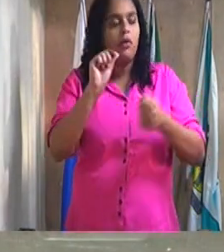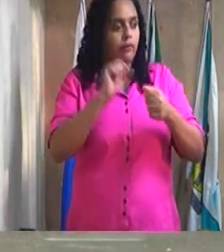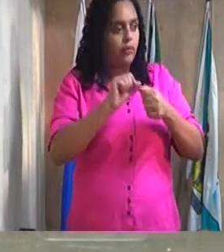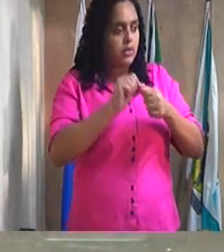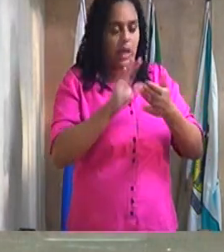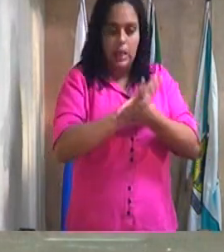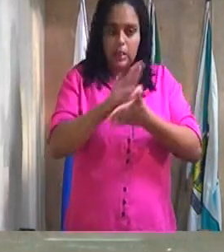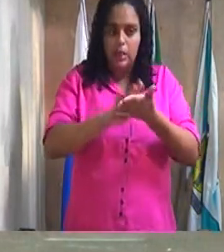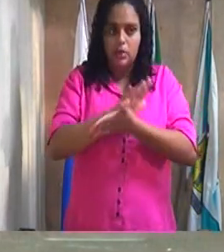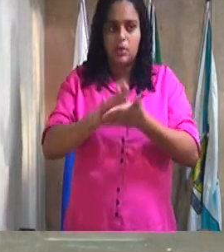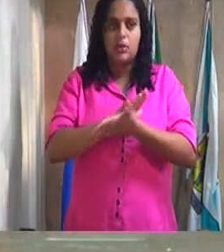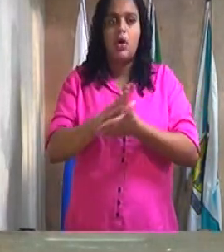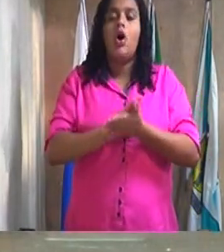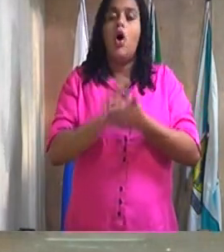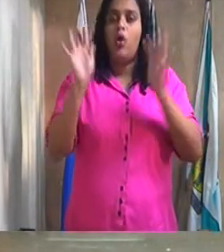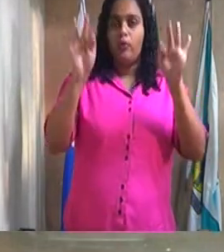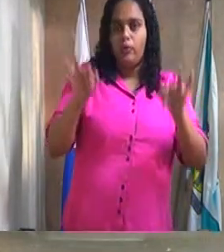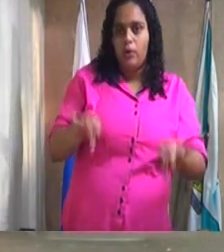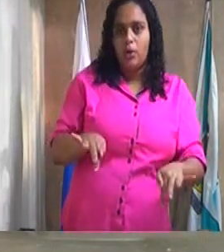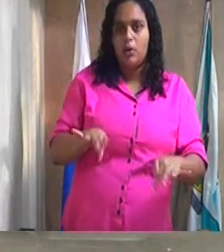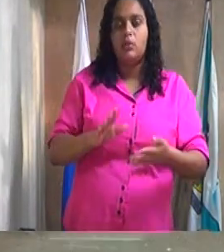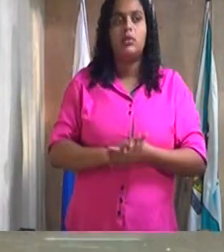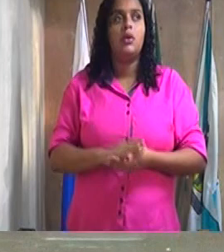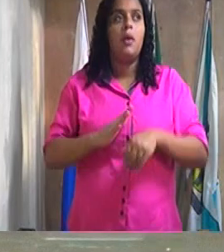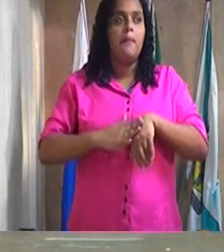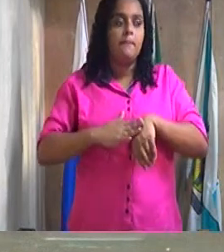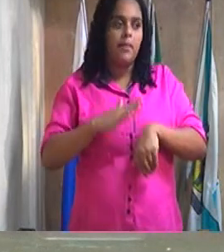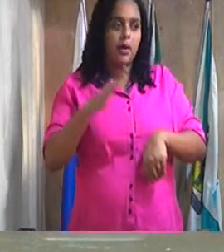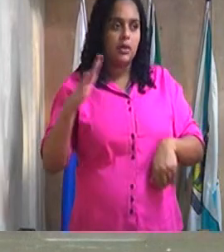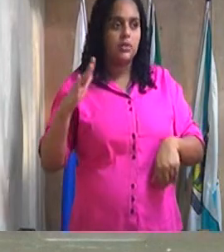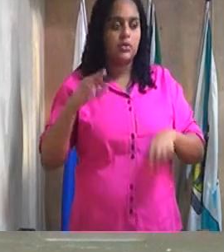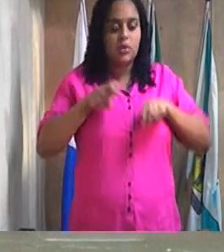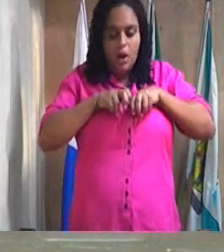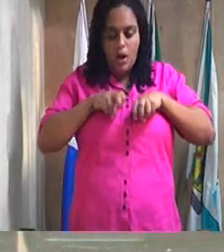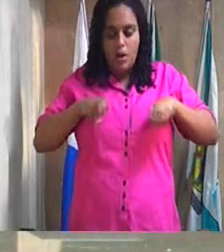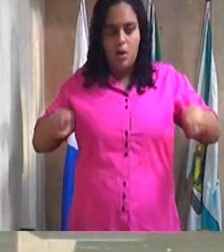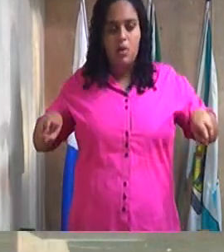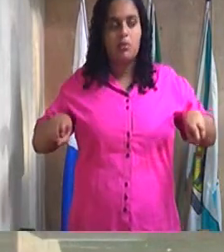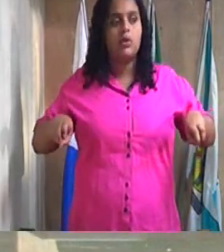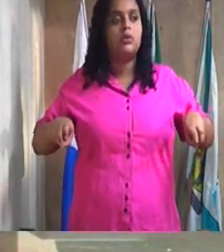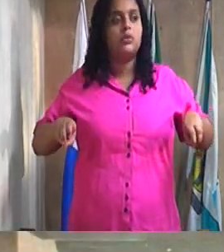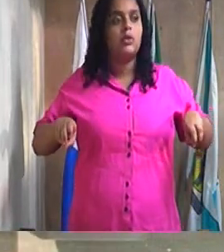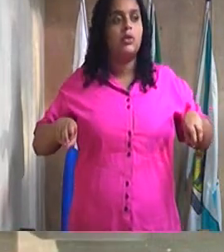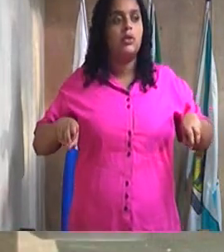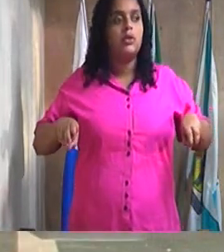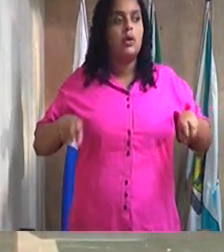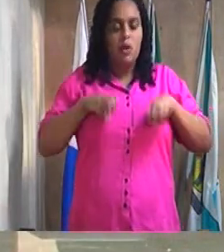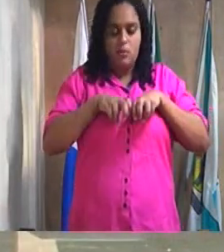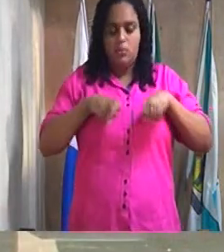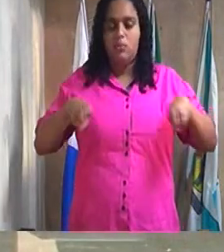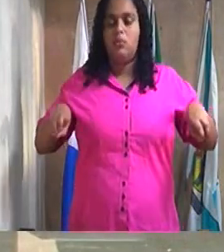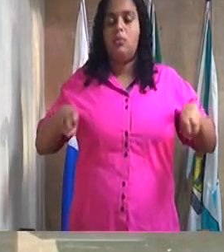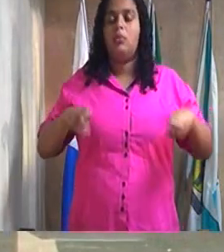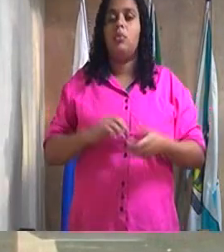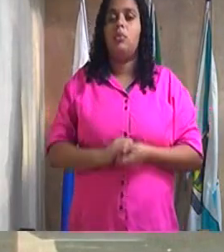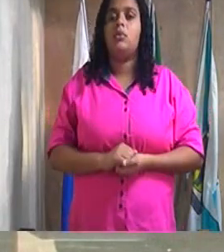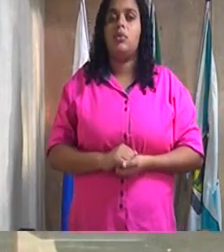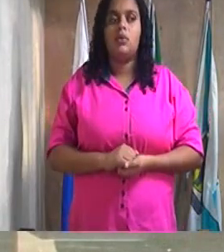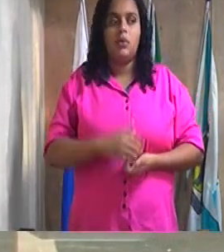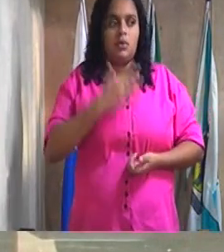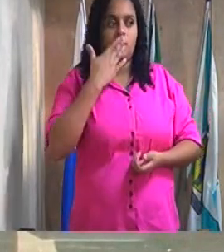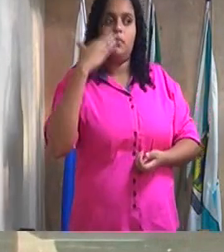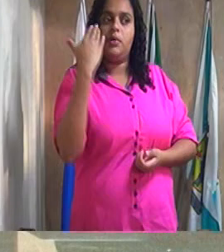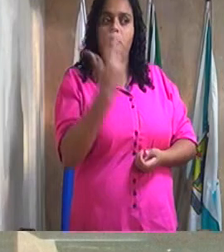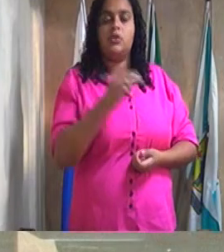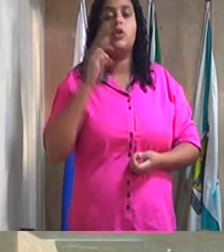hoje, dou por encerrada a sessão, mas a mesa, as senhores vereadores, a mesa acata o pedido